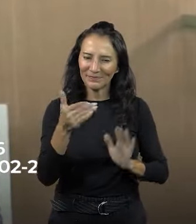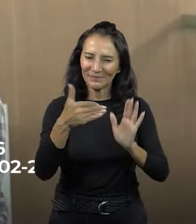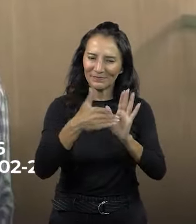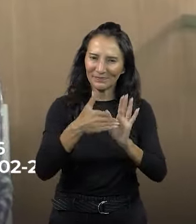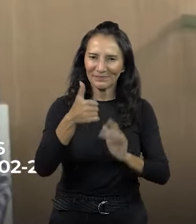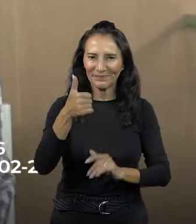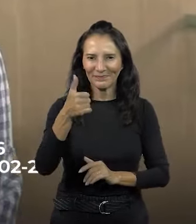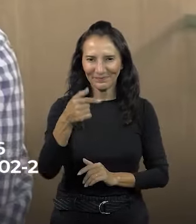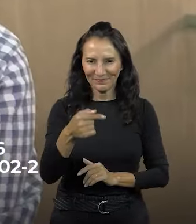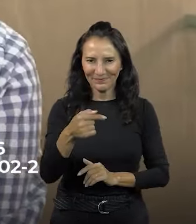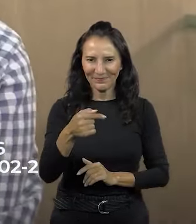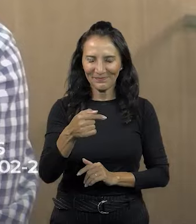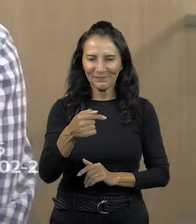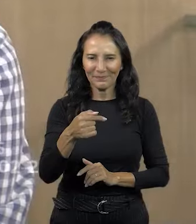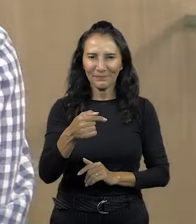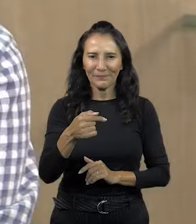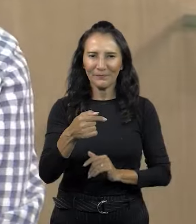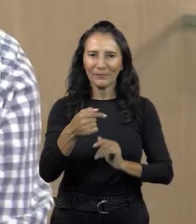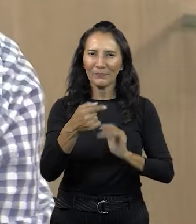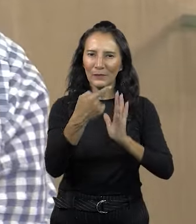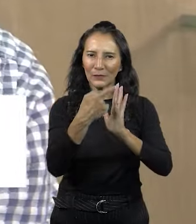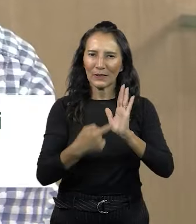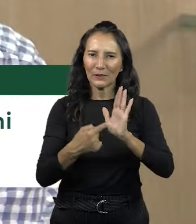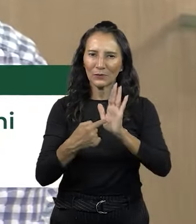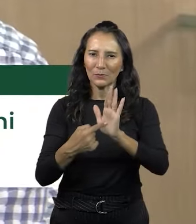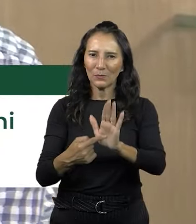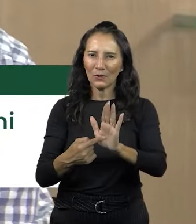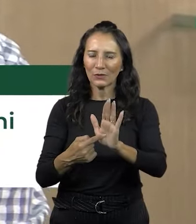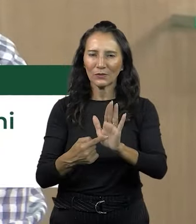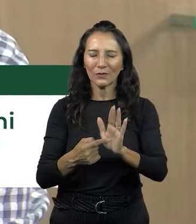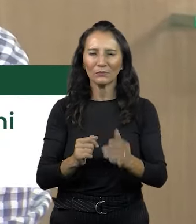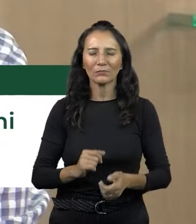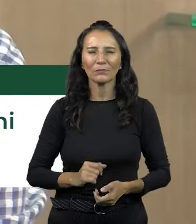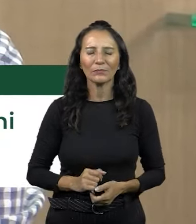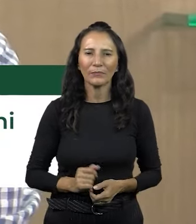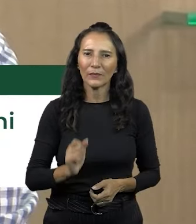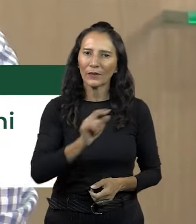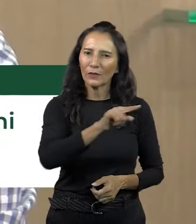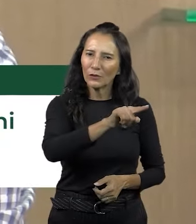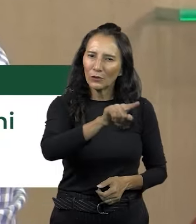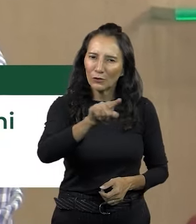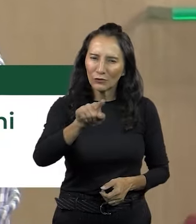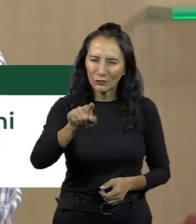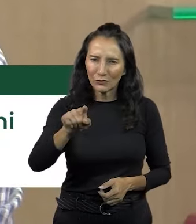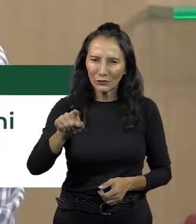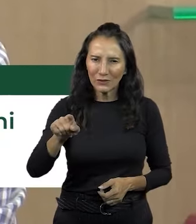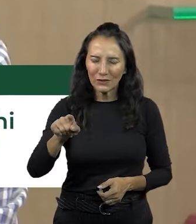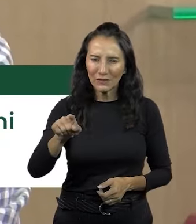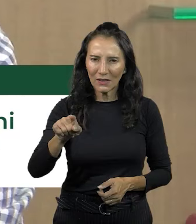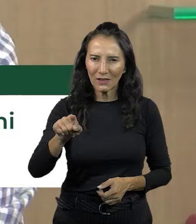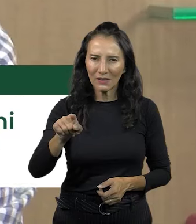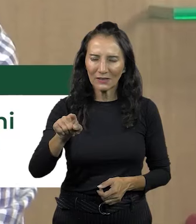e 17 diz assim não fostes vós que